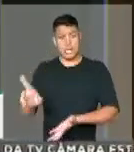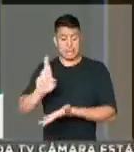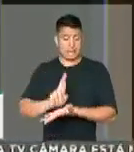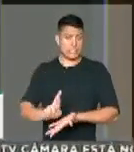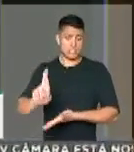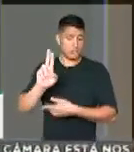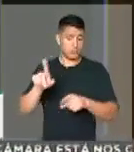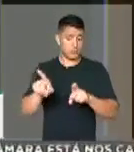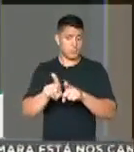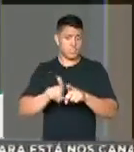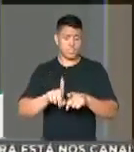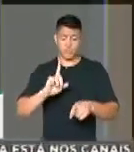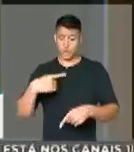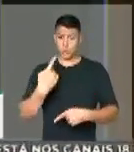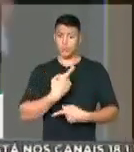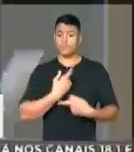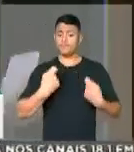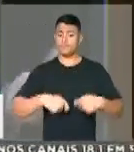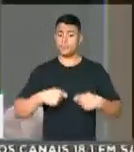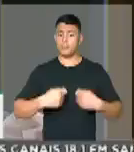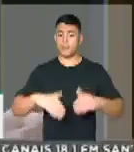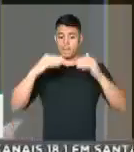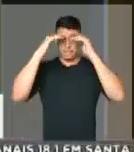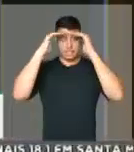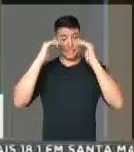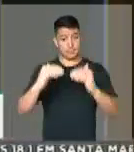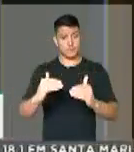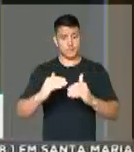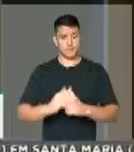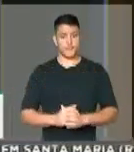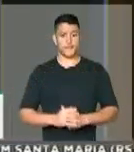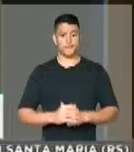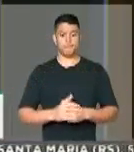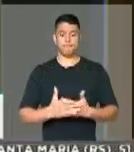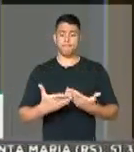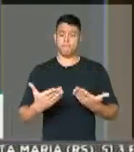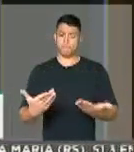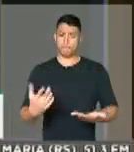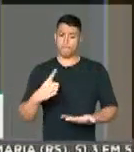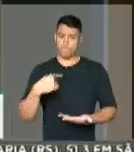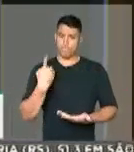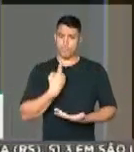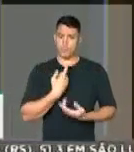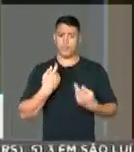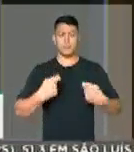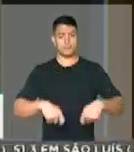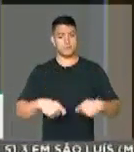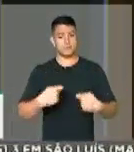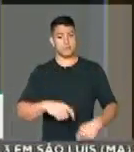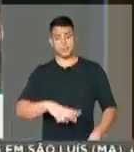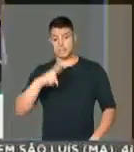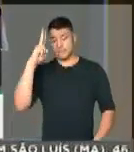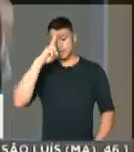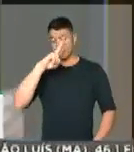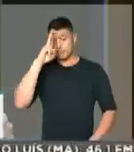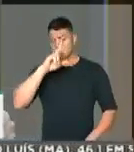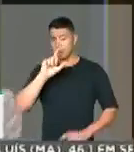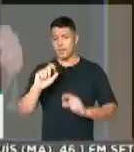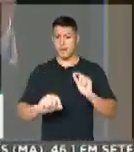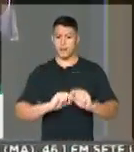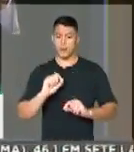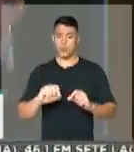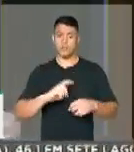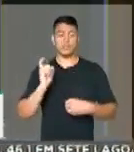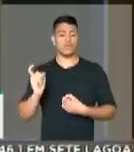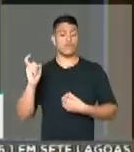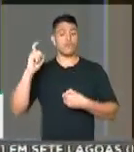brasileiros e brasileiras. E a gente tem que voltar a defender, no momento em que nós estamos atravessando, a